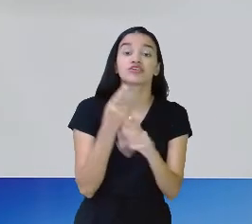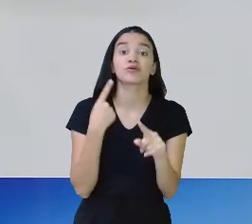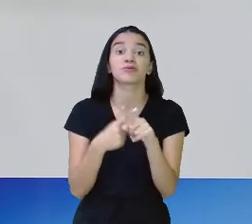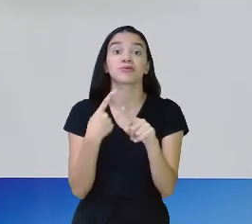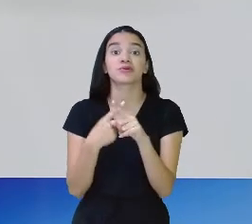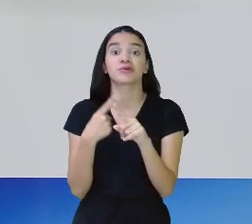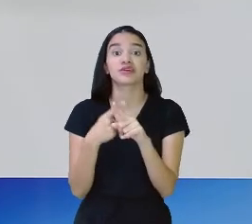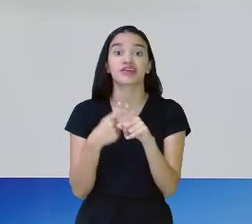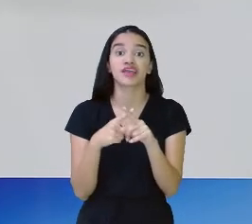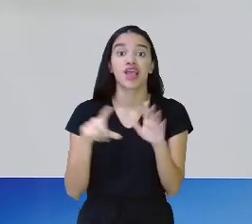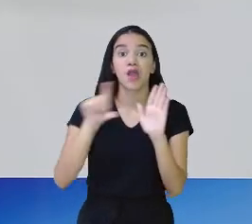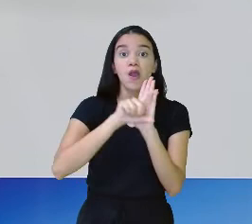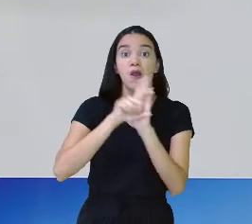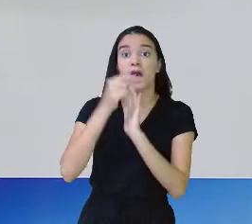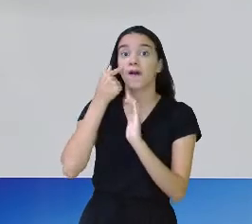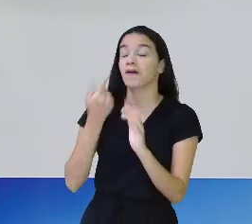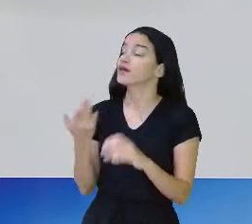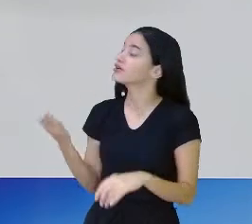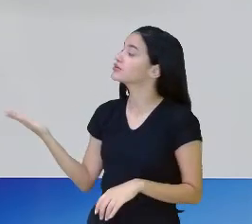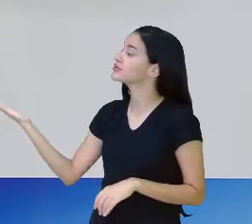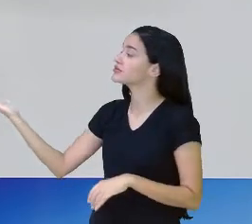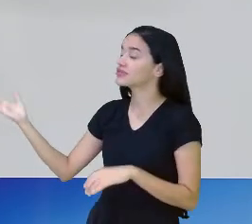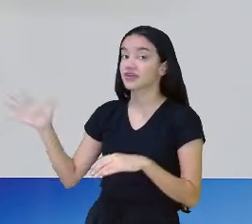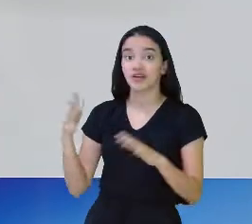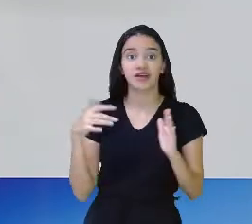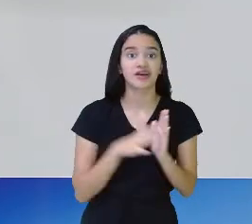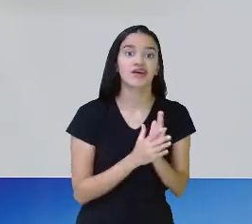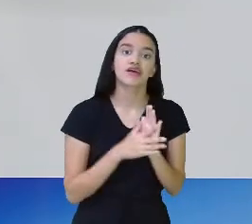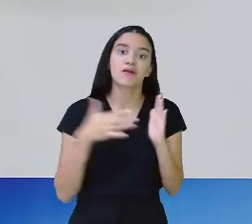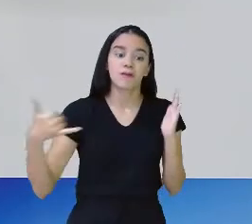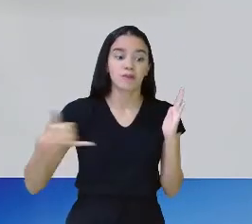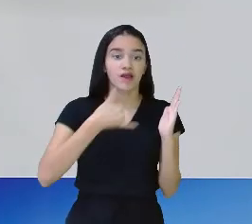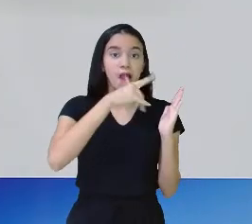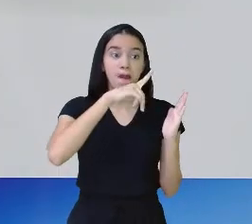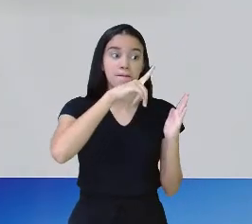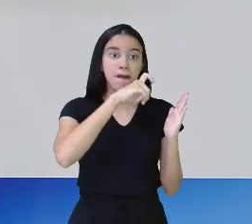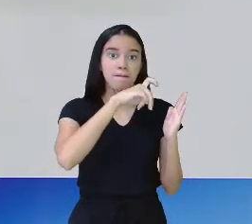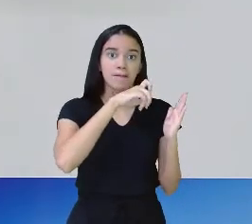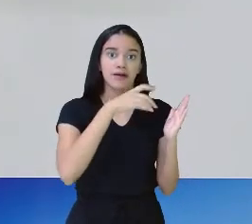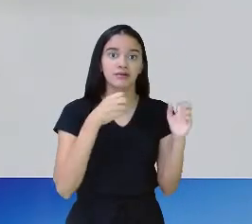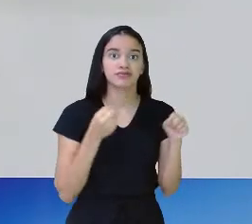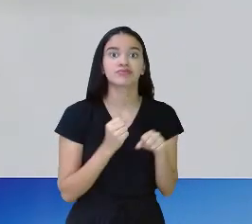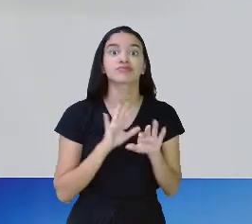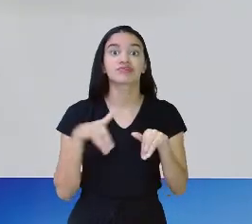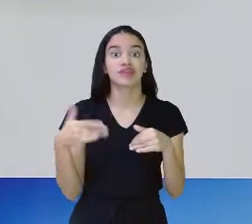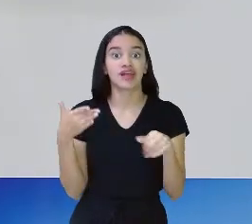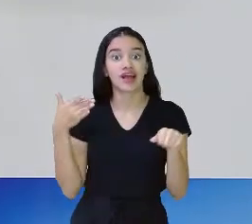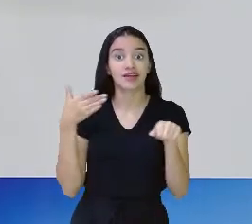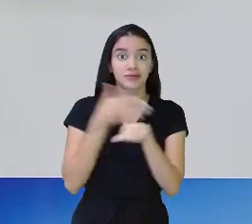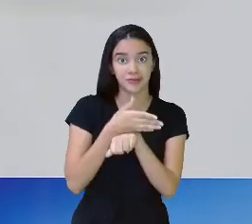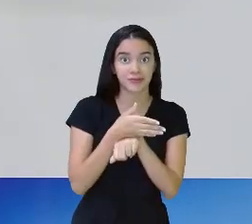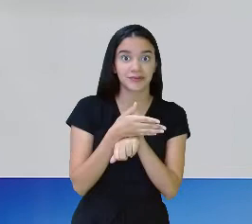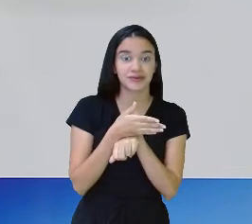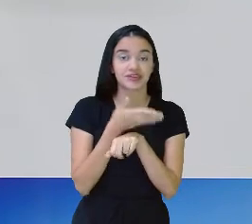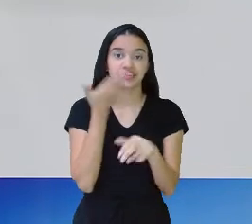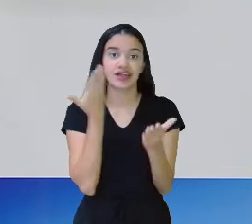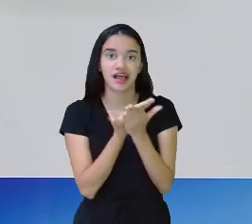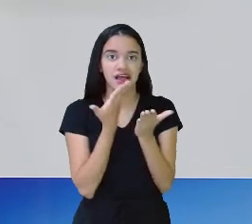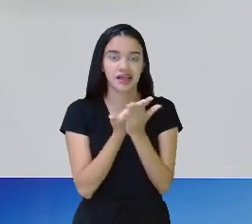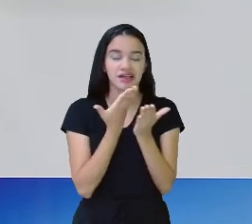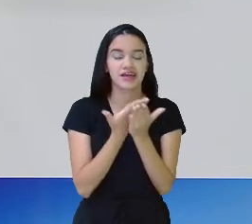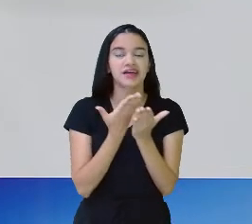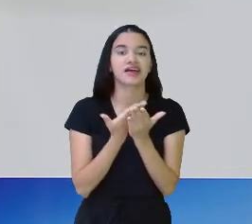Code está aí na tela justamente para lhe ajudar. Baixa o aplicativo e acompanha a aula pelo